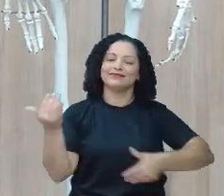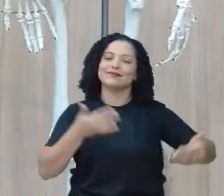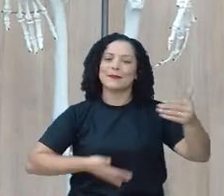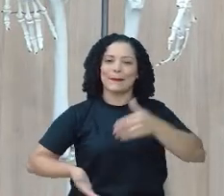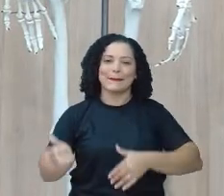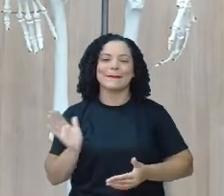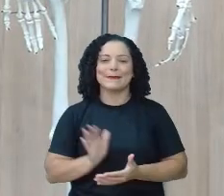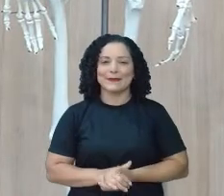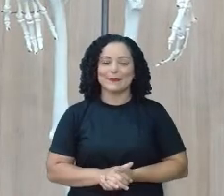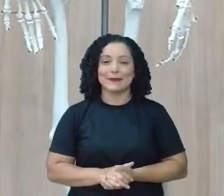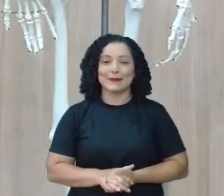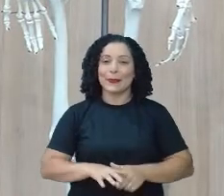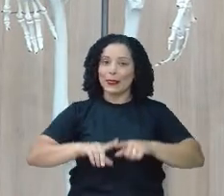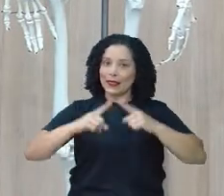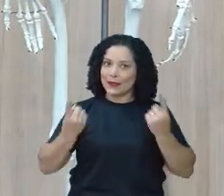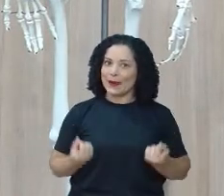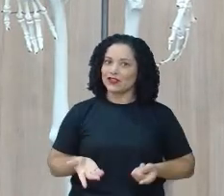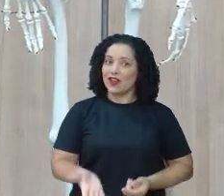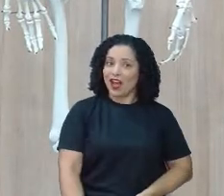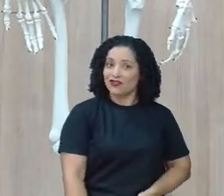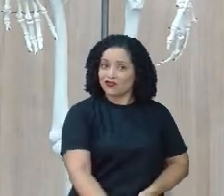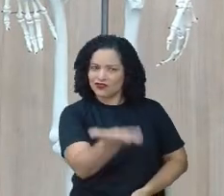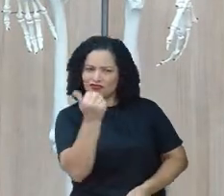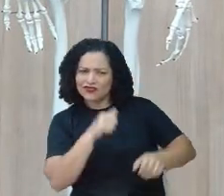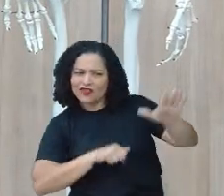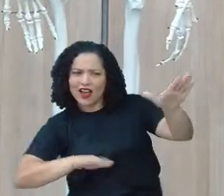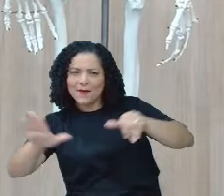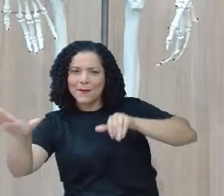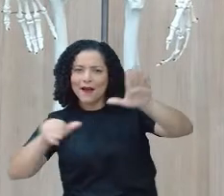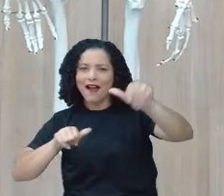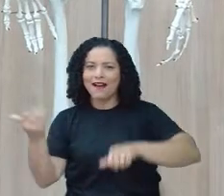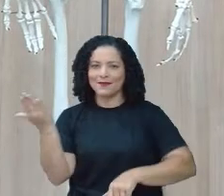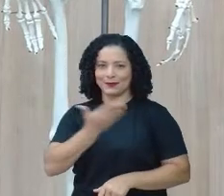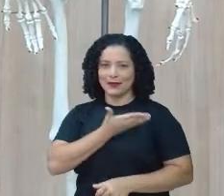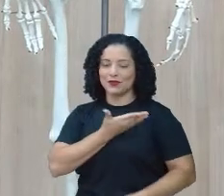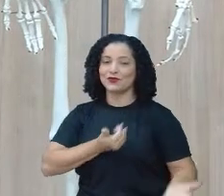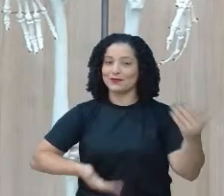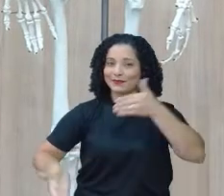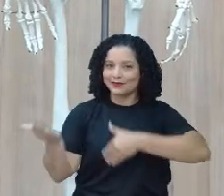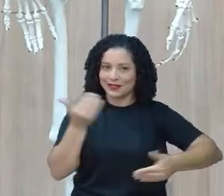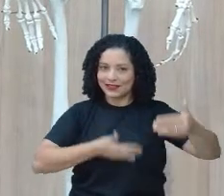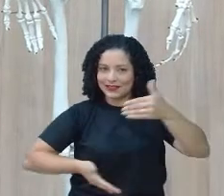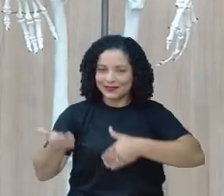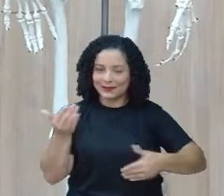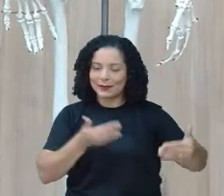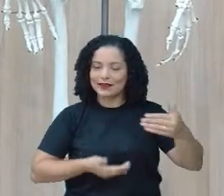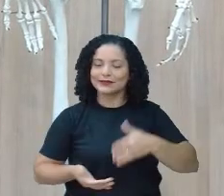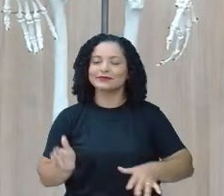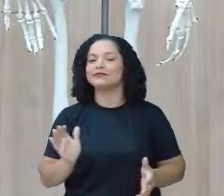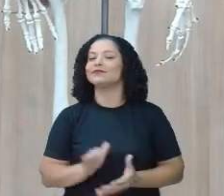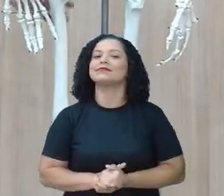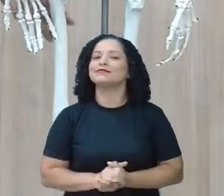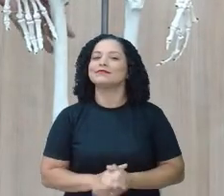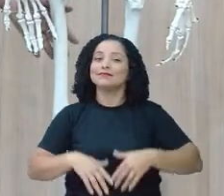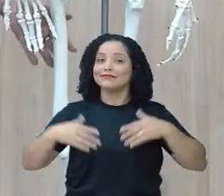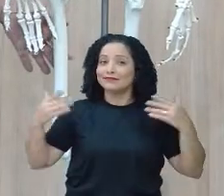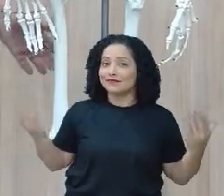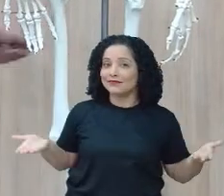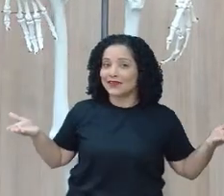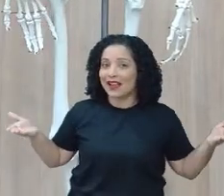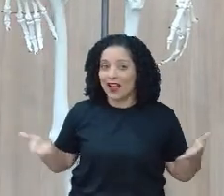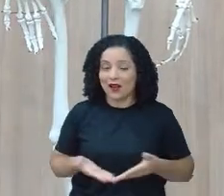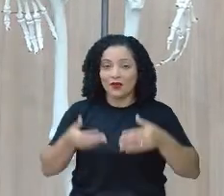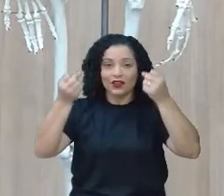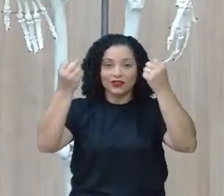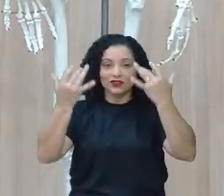vocês. Mas chega aquela dica, convida mais amigos para vir participar das nossas aulas. Pois é, agora eu vou falar um pouquinho a